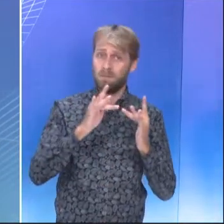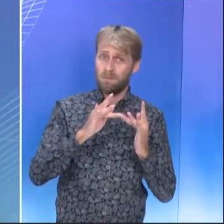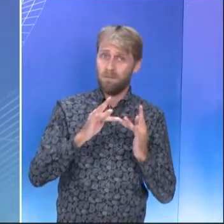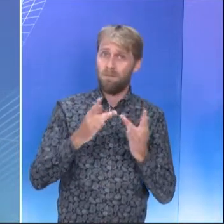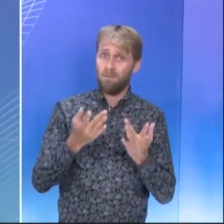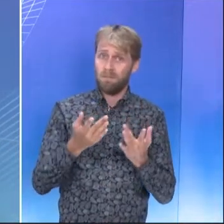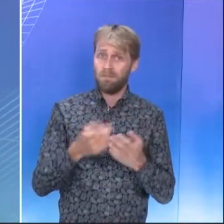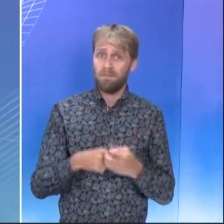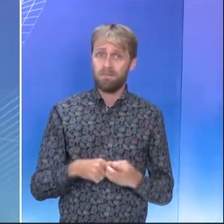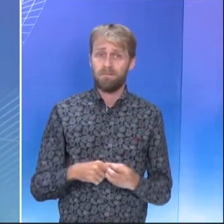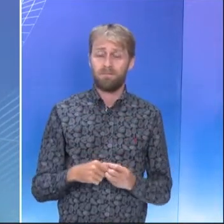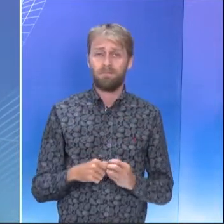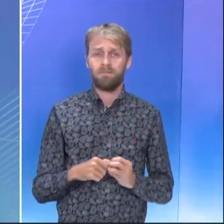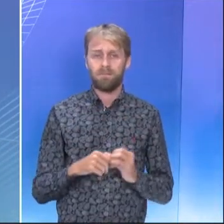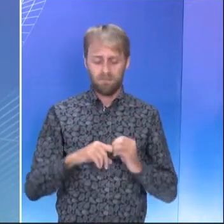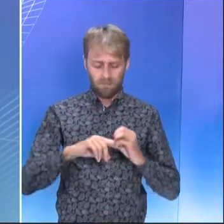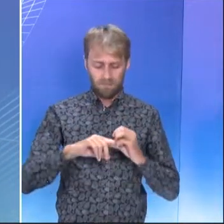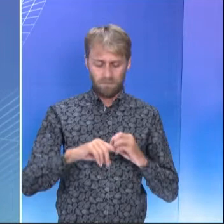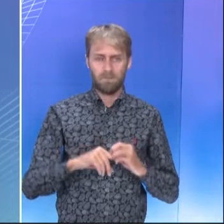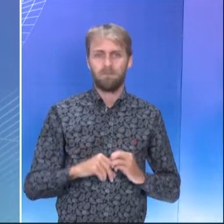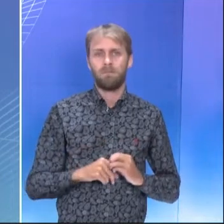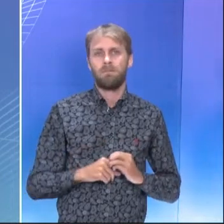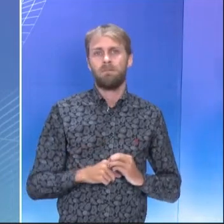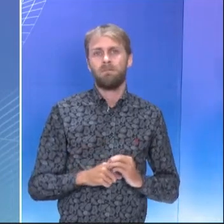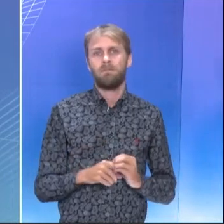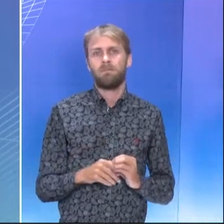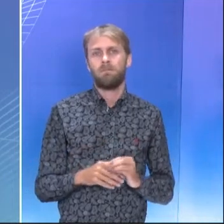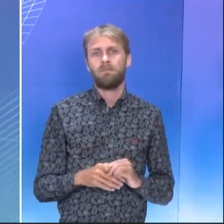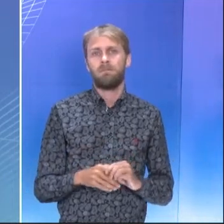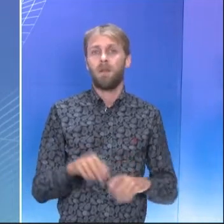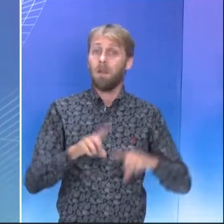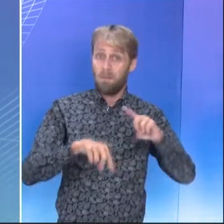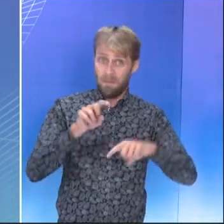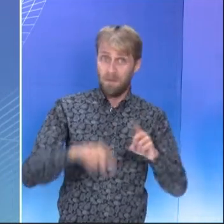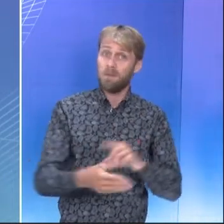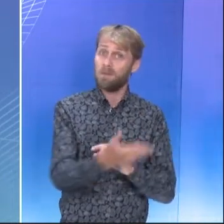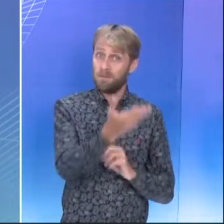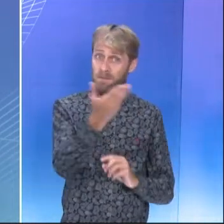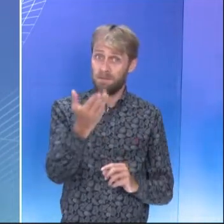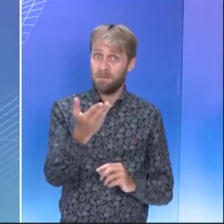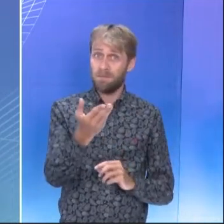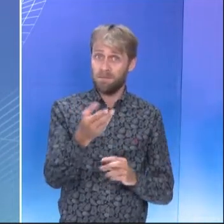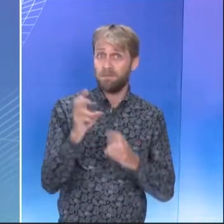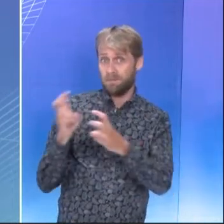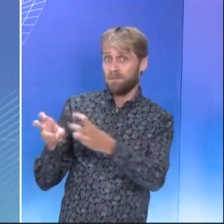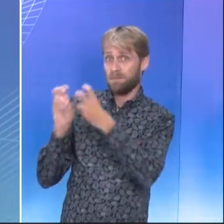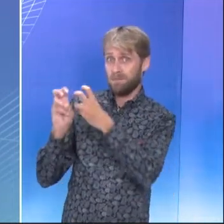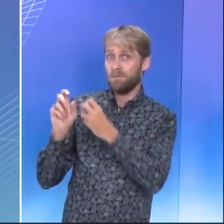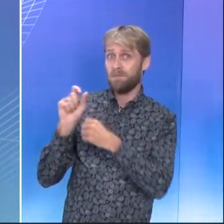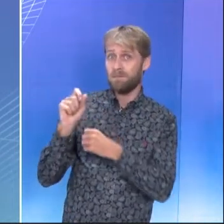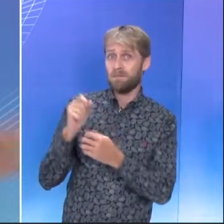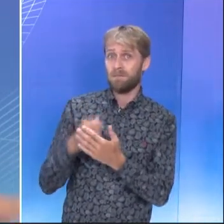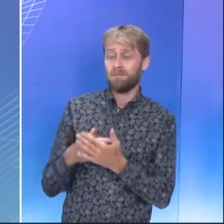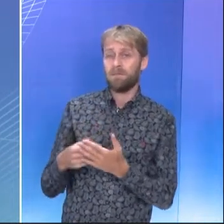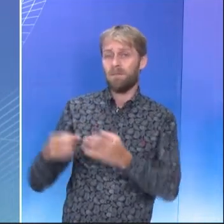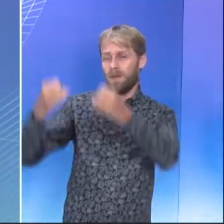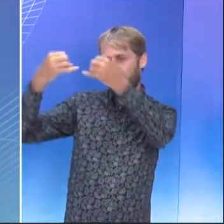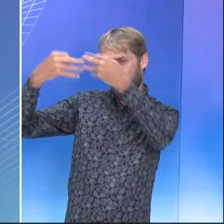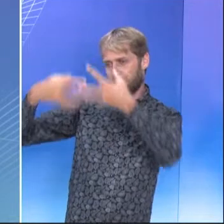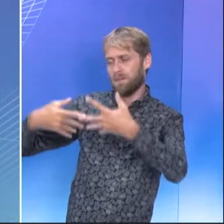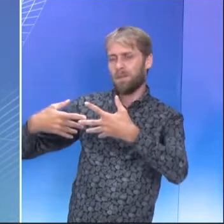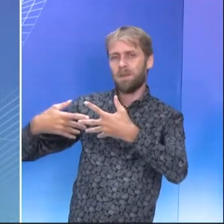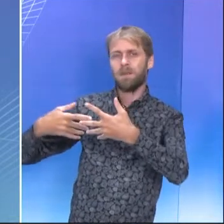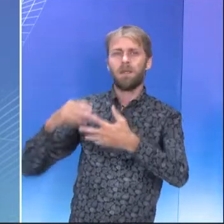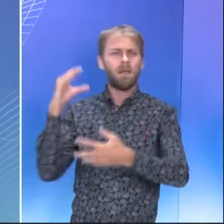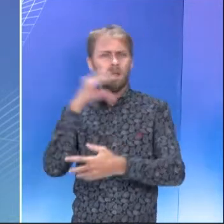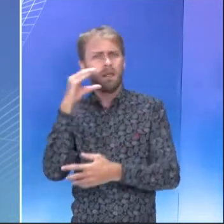cultura imaterial, digamos assim, né? Porque até no próprio material vocês vão ver que ele faz uma explanação breve, assim,